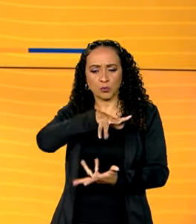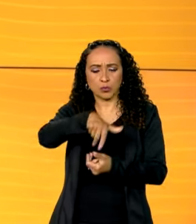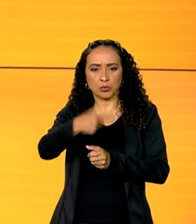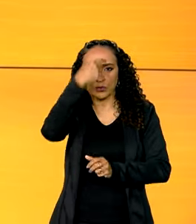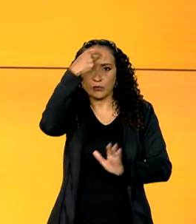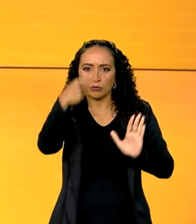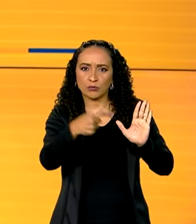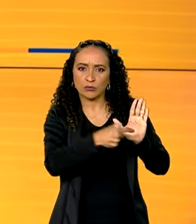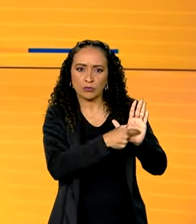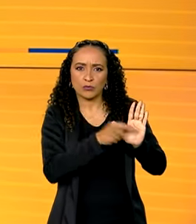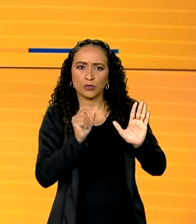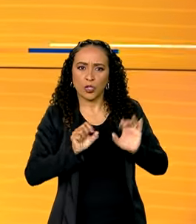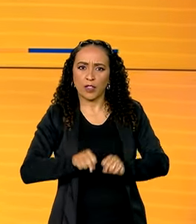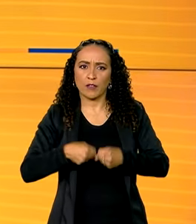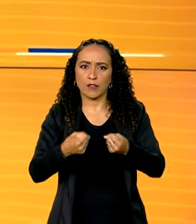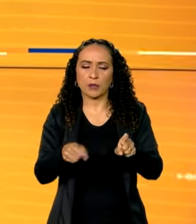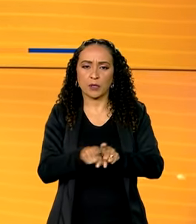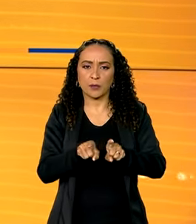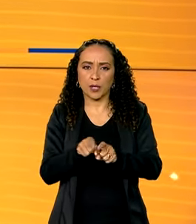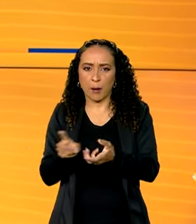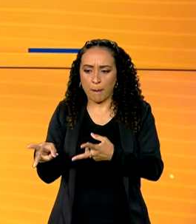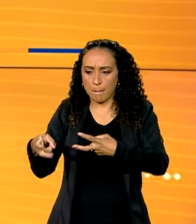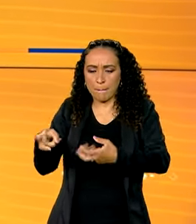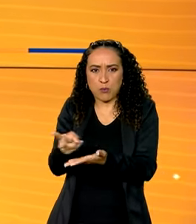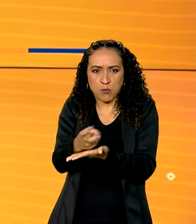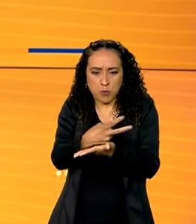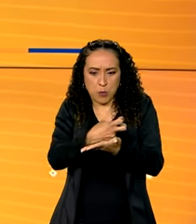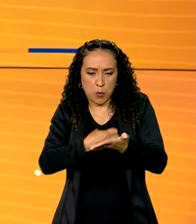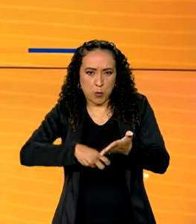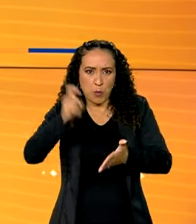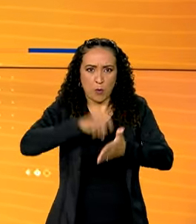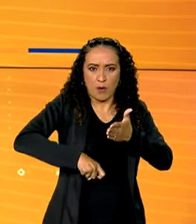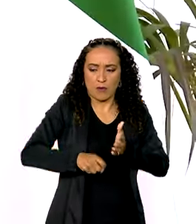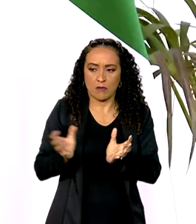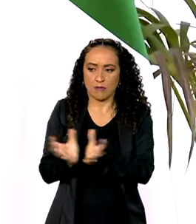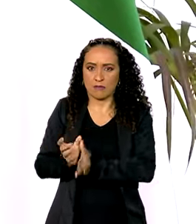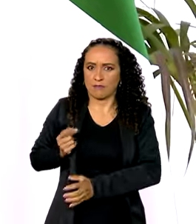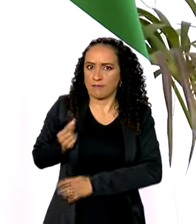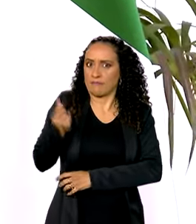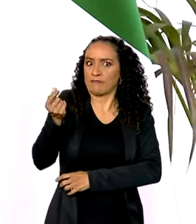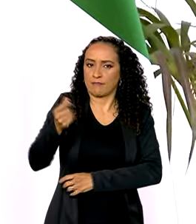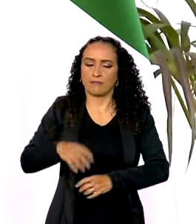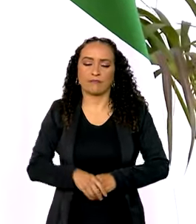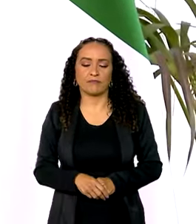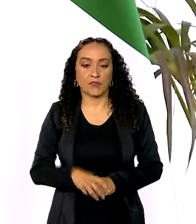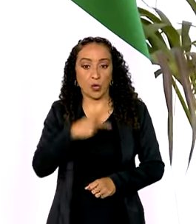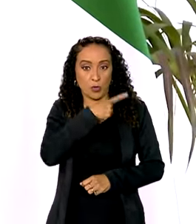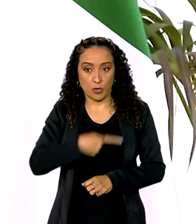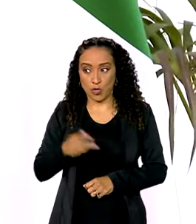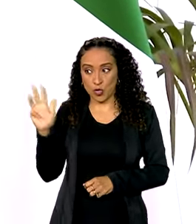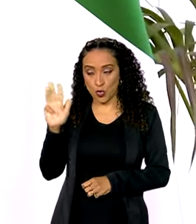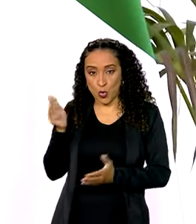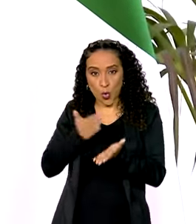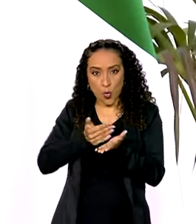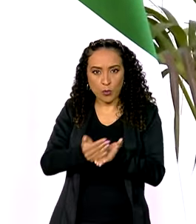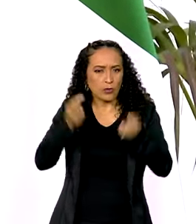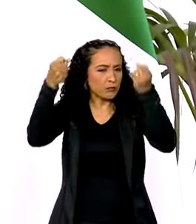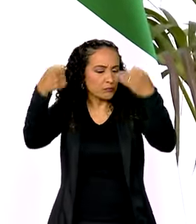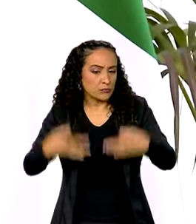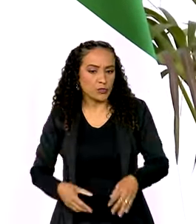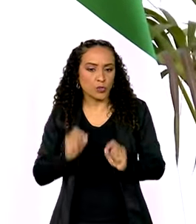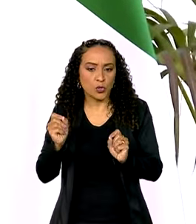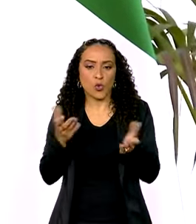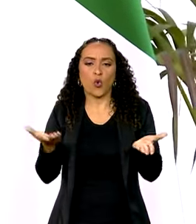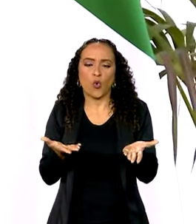inteligência artificial e defendeu a tributação dos super-ricos. O presidente Lula começou dizendo